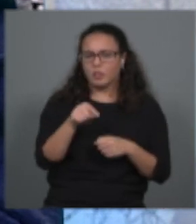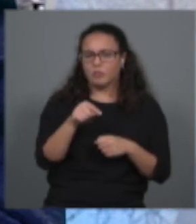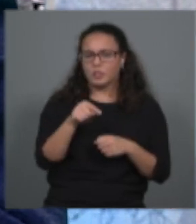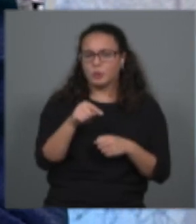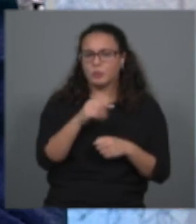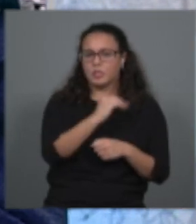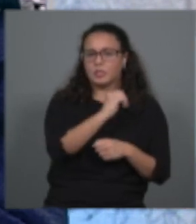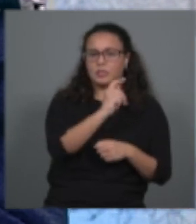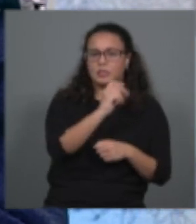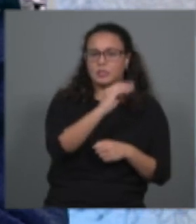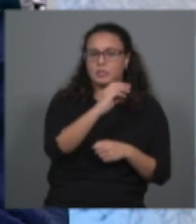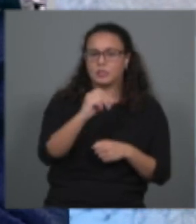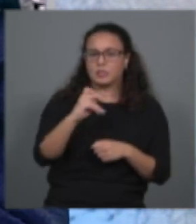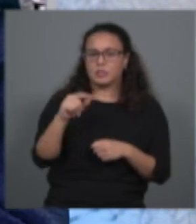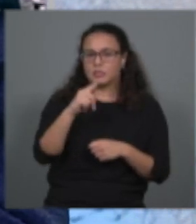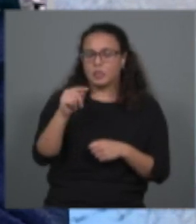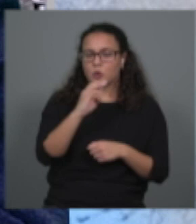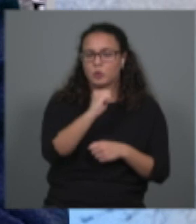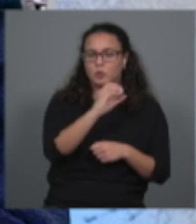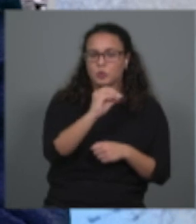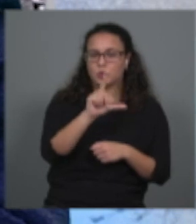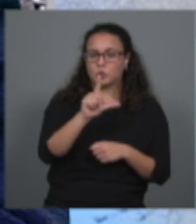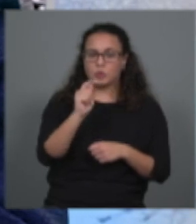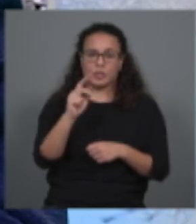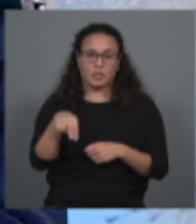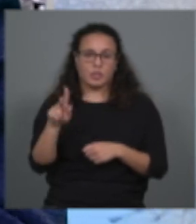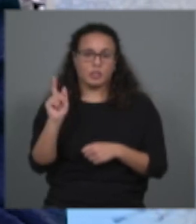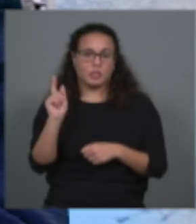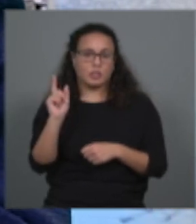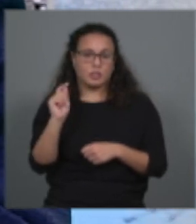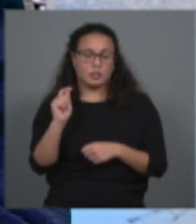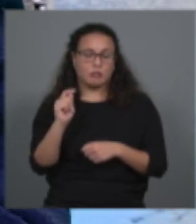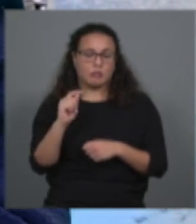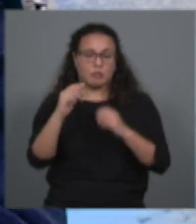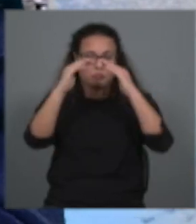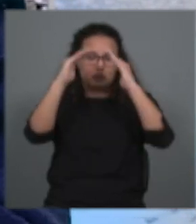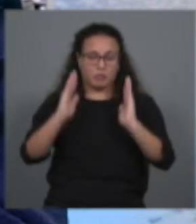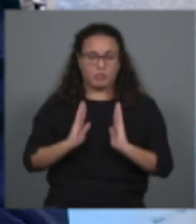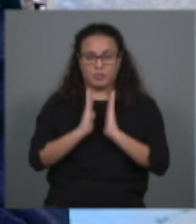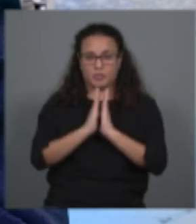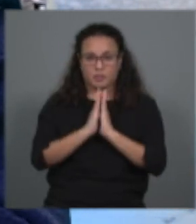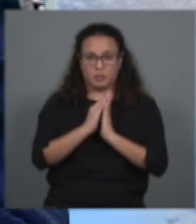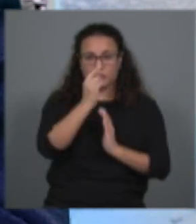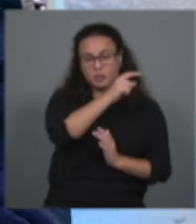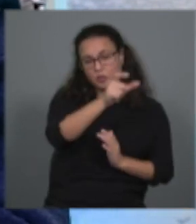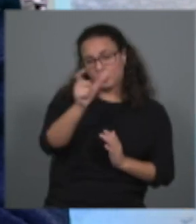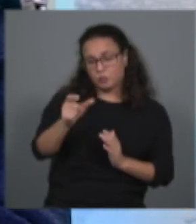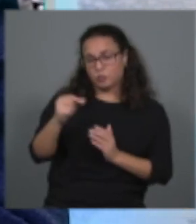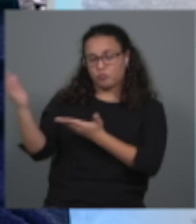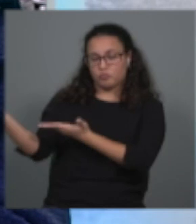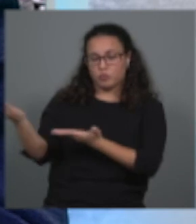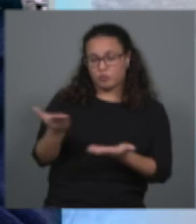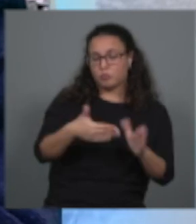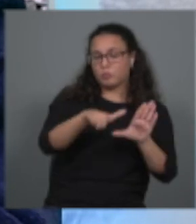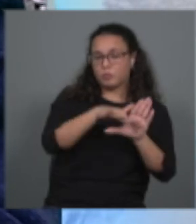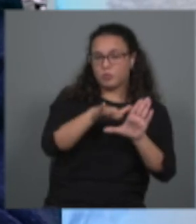solene na Igreja São Vicente de Fora, na Igreja, e, portanto, as pessoas estão convidadas para poder